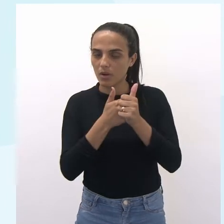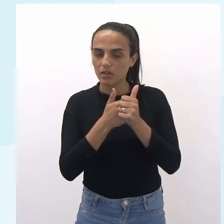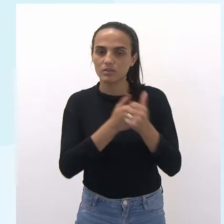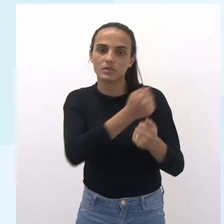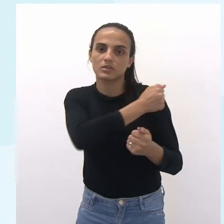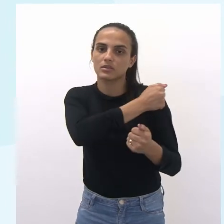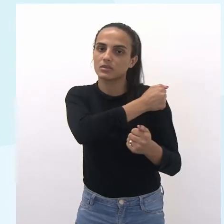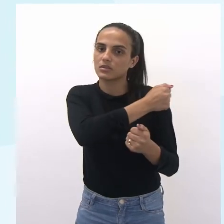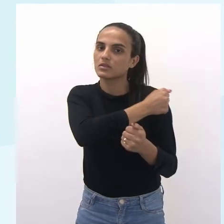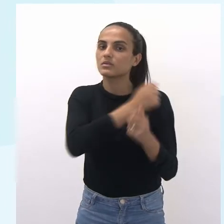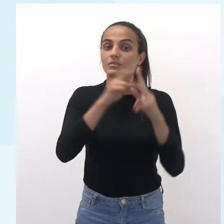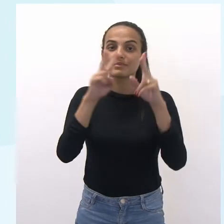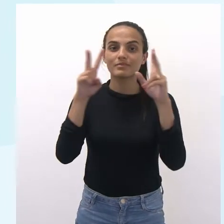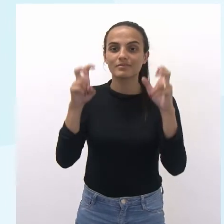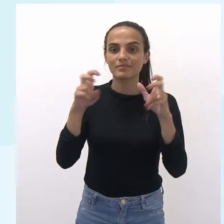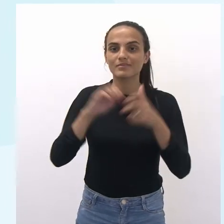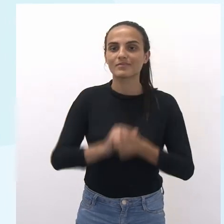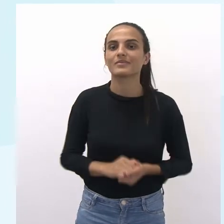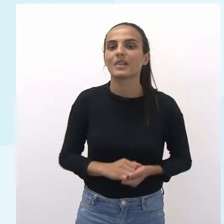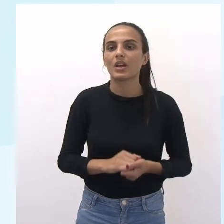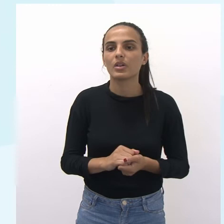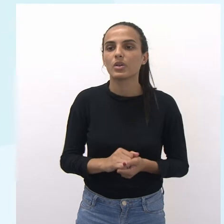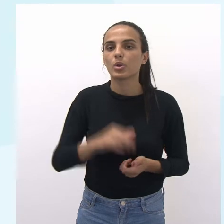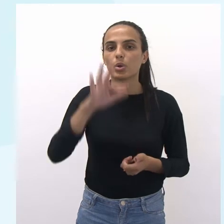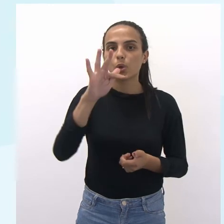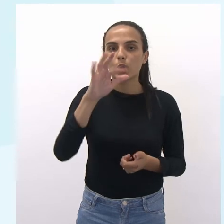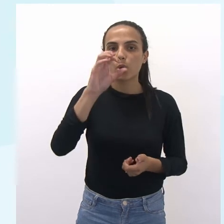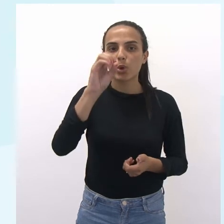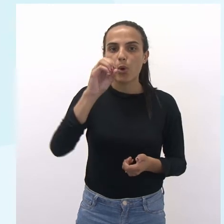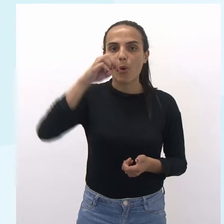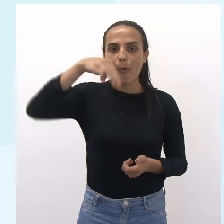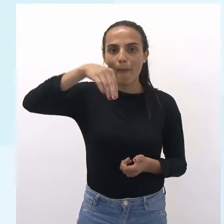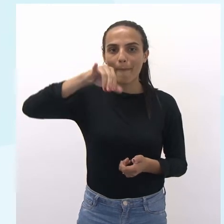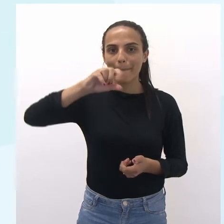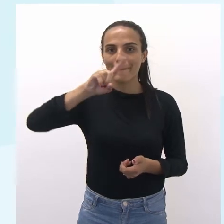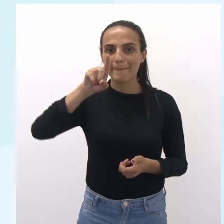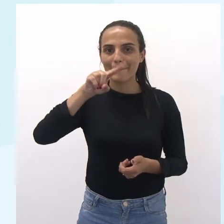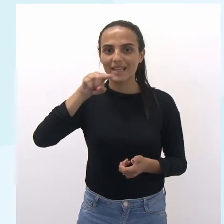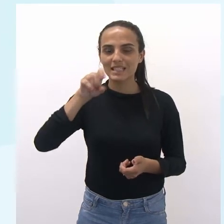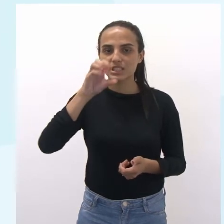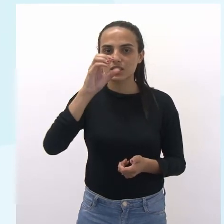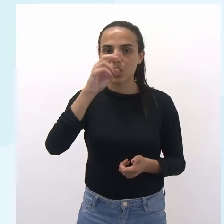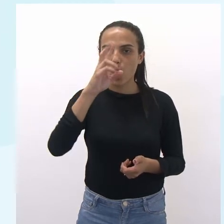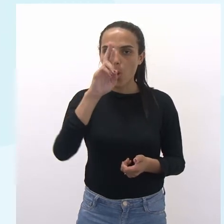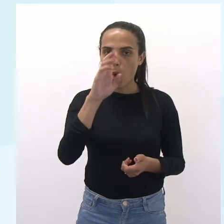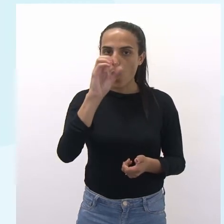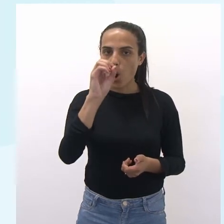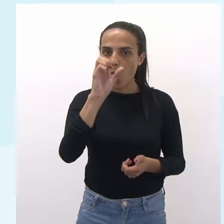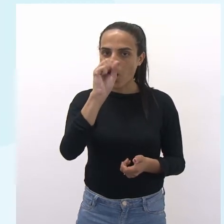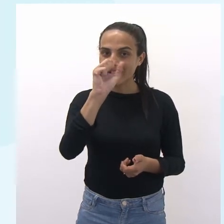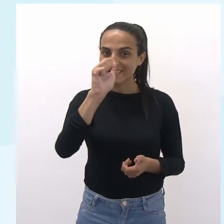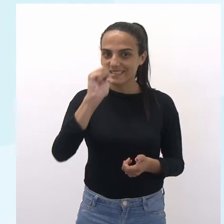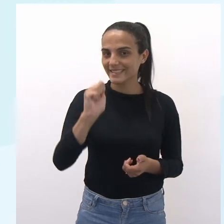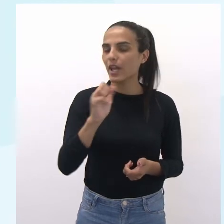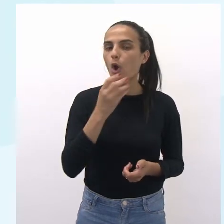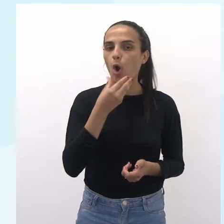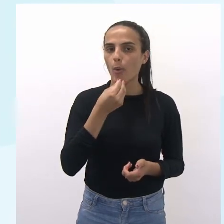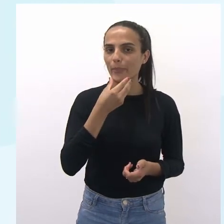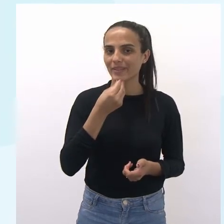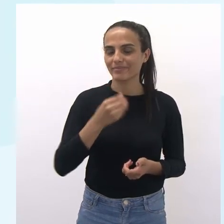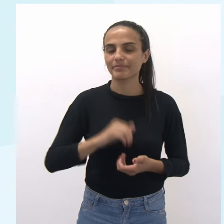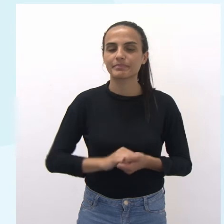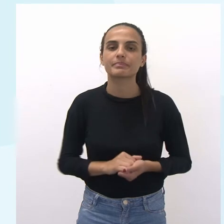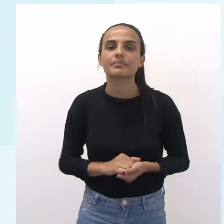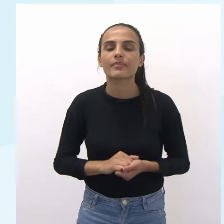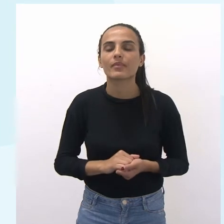sobre Rousseau e Thomas Hobbes. Bem legal também, é uma dica bem legal para o ensino de filosofia.